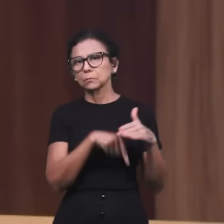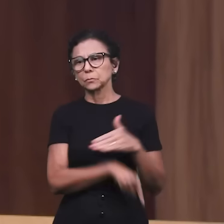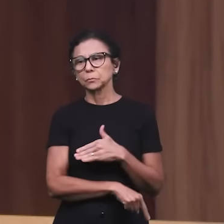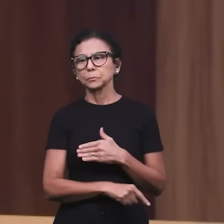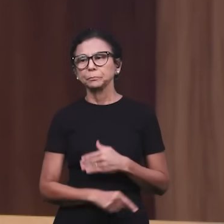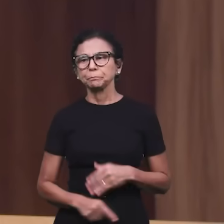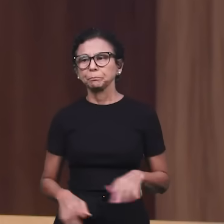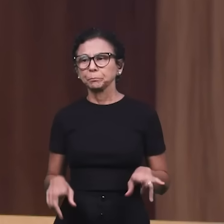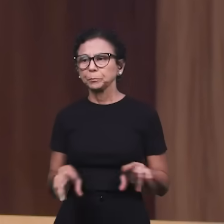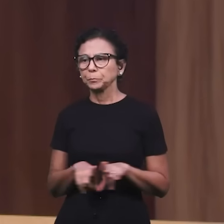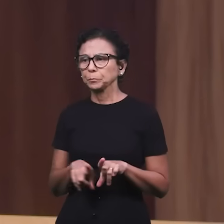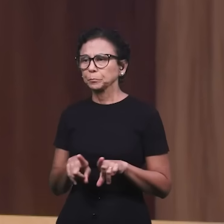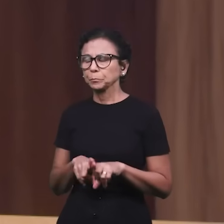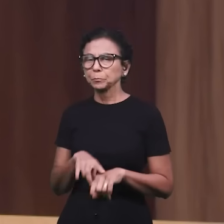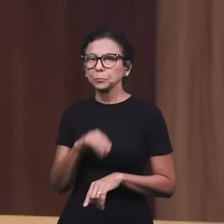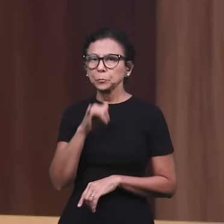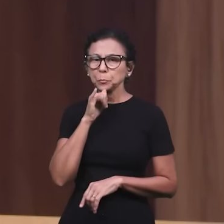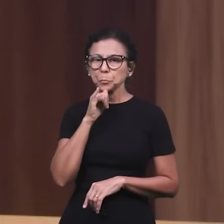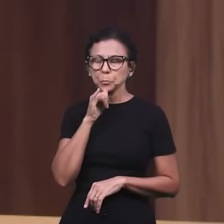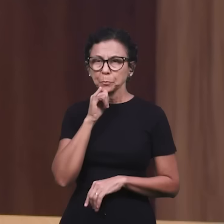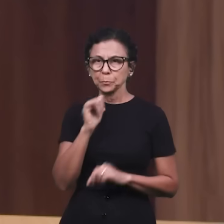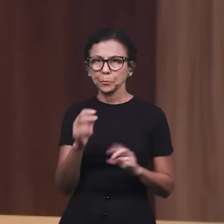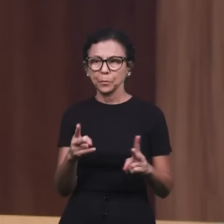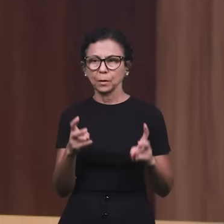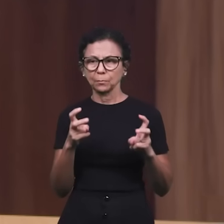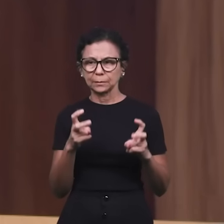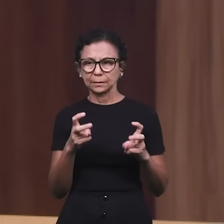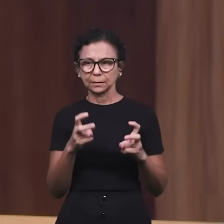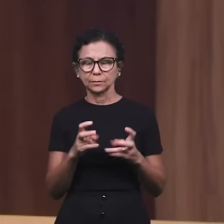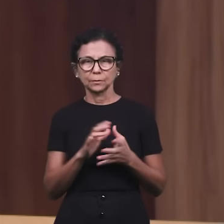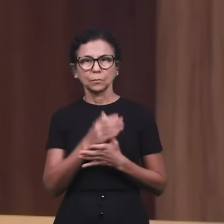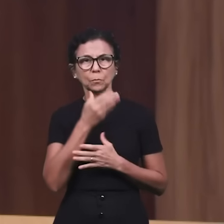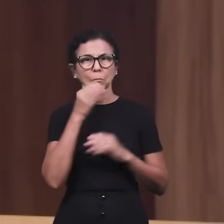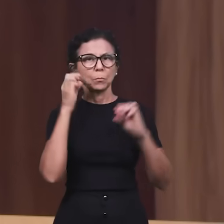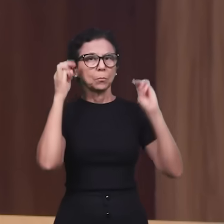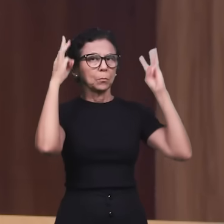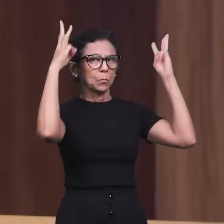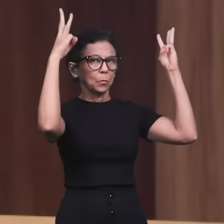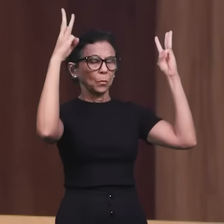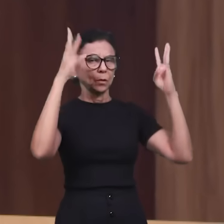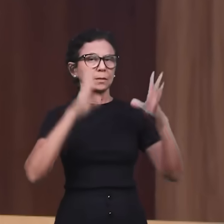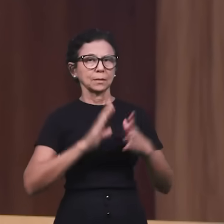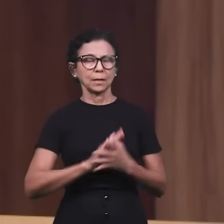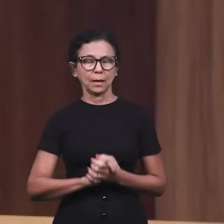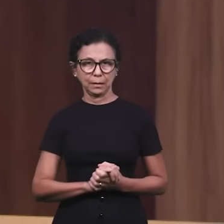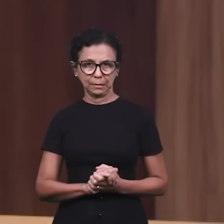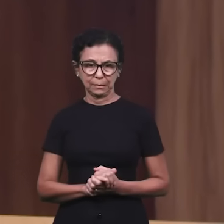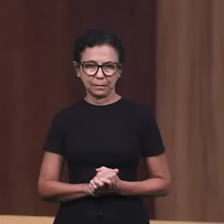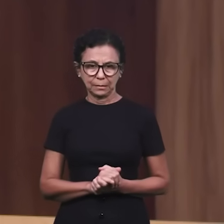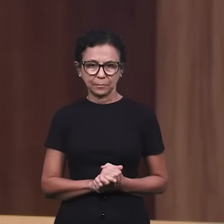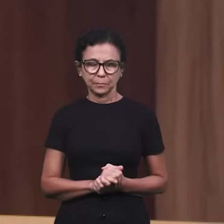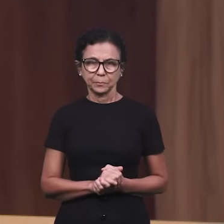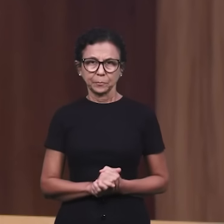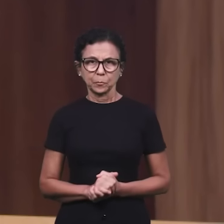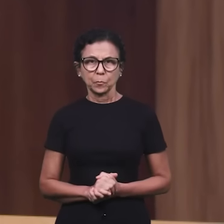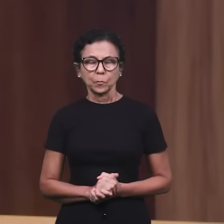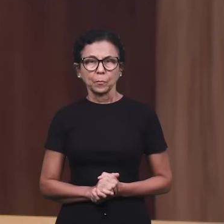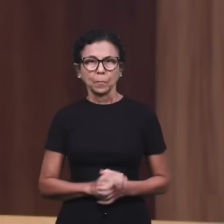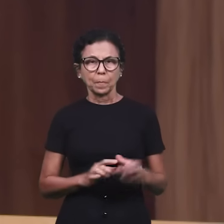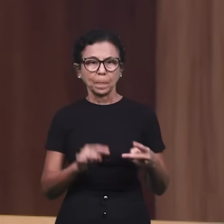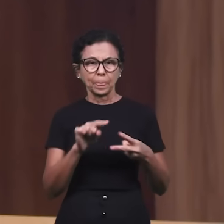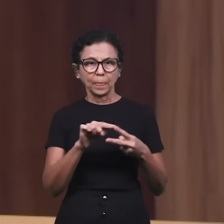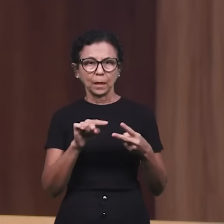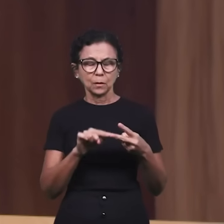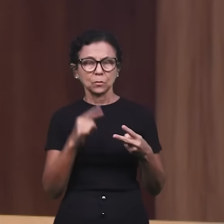poderia observar aqui é o de Moisés. E ele tem 2 pontos na vida de Moisés muito interessantes